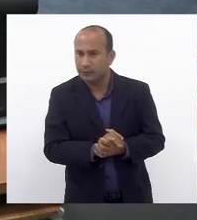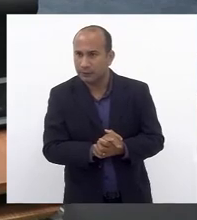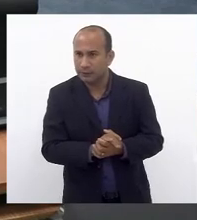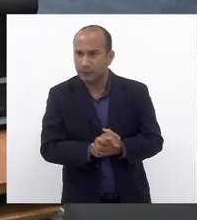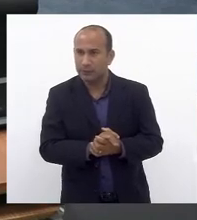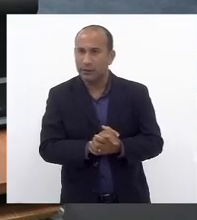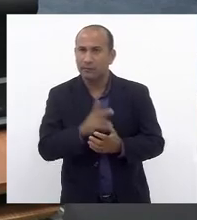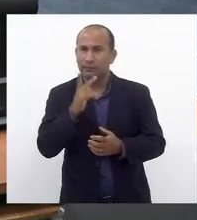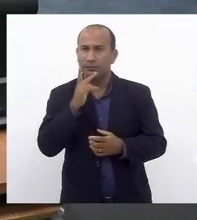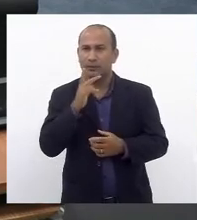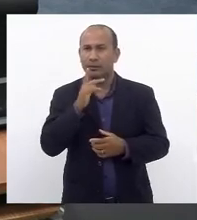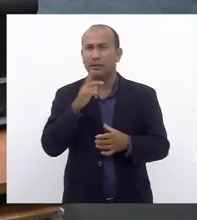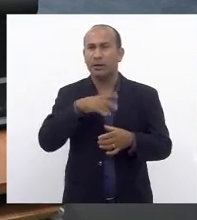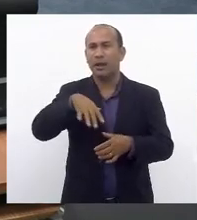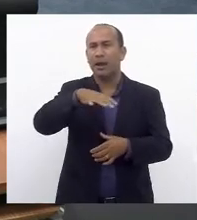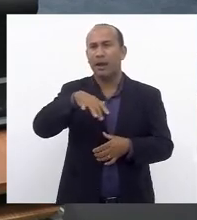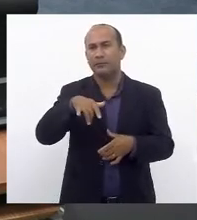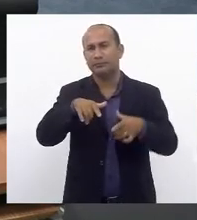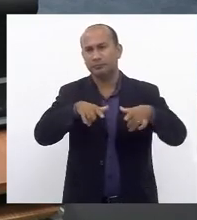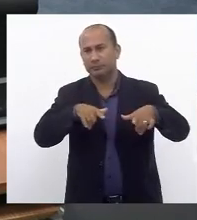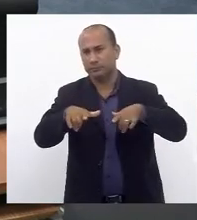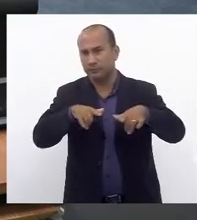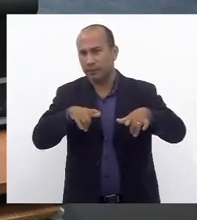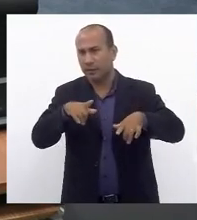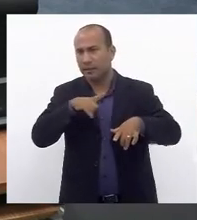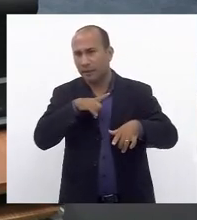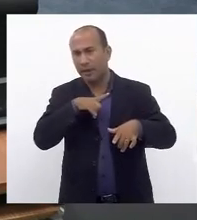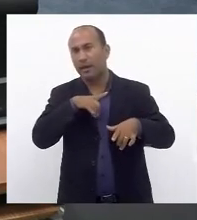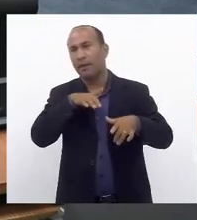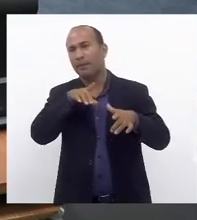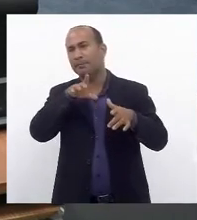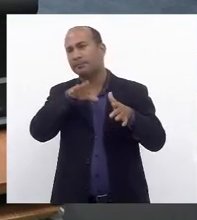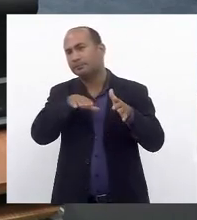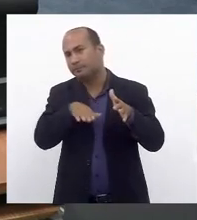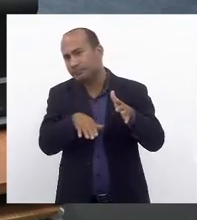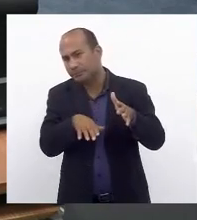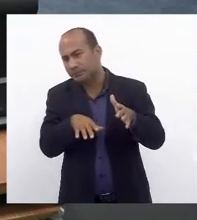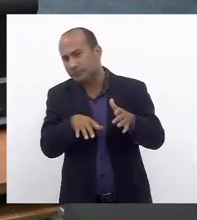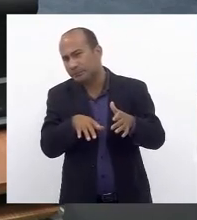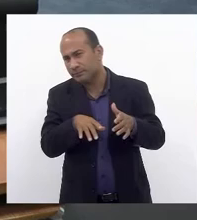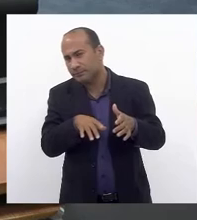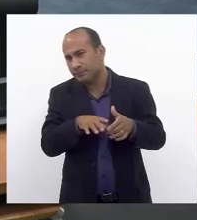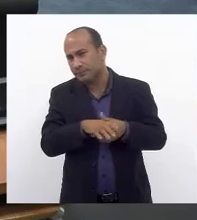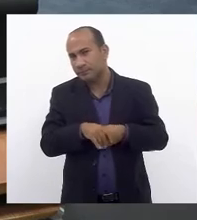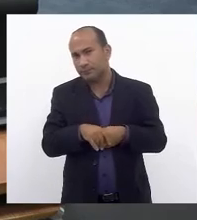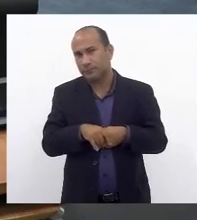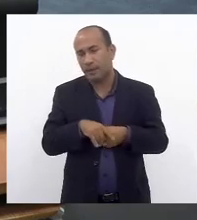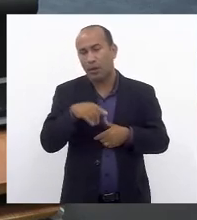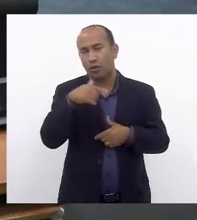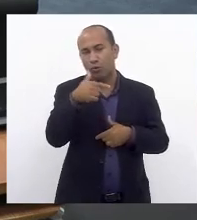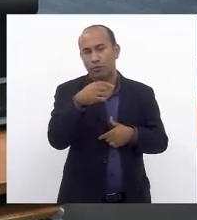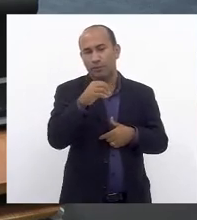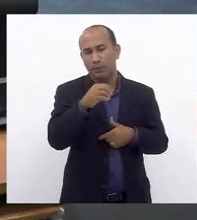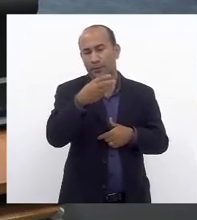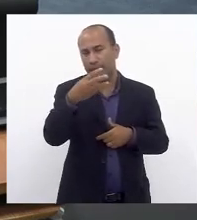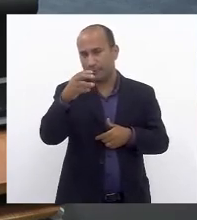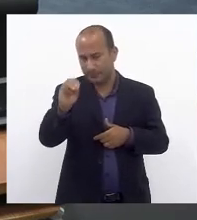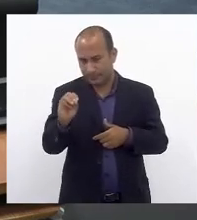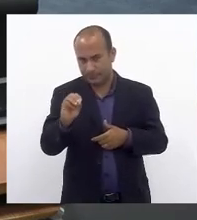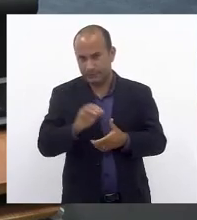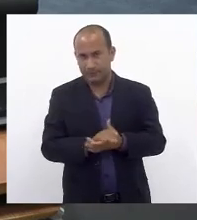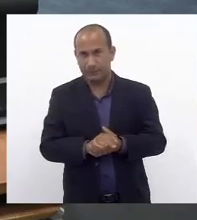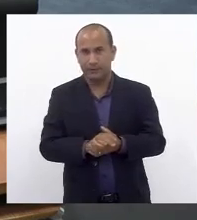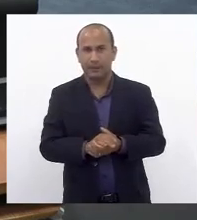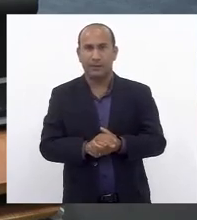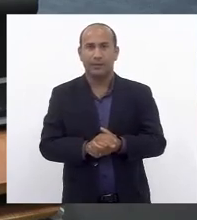masculina no mercado de trabalho tende a cair, projetando que em 2030 ela